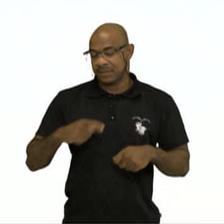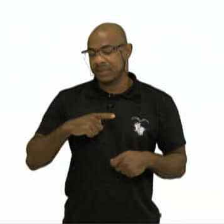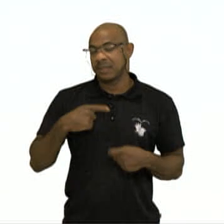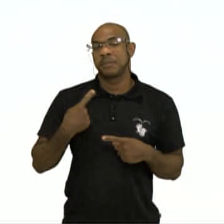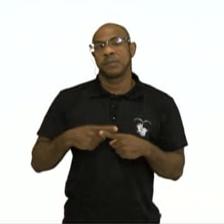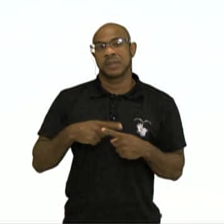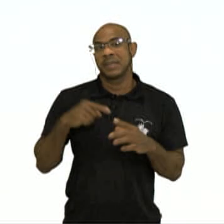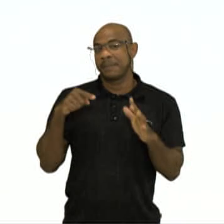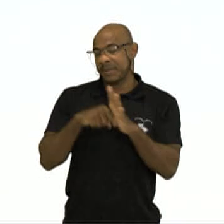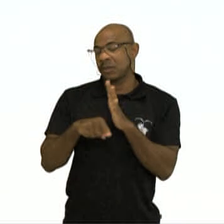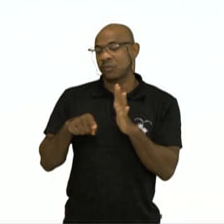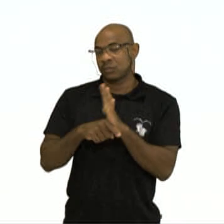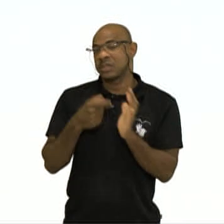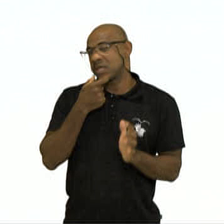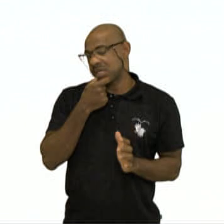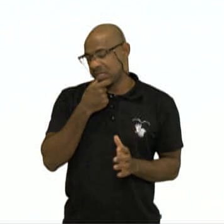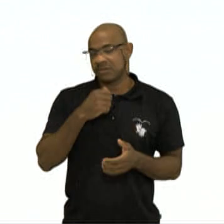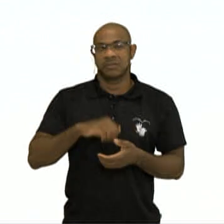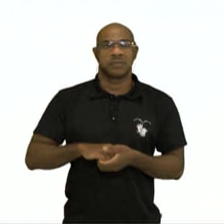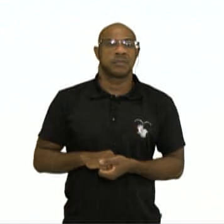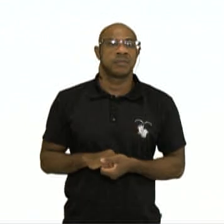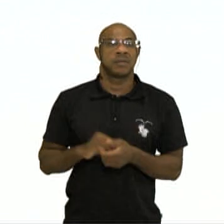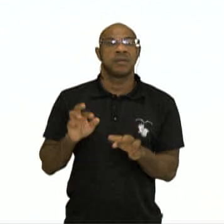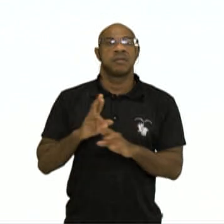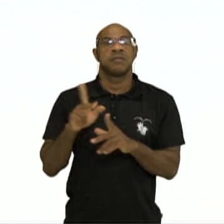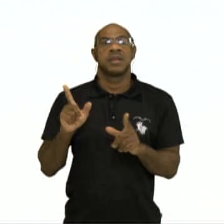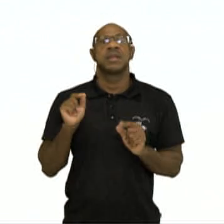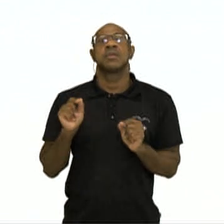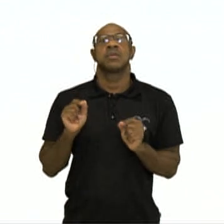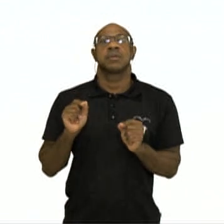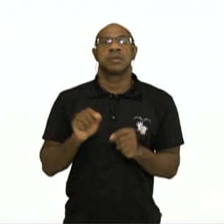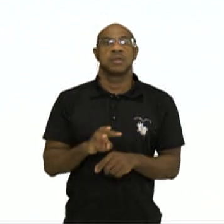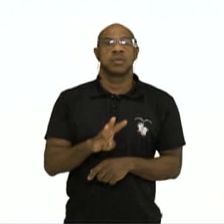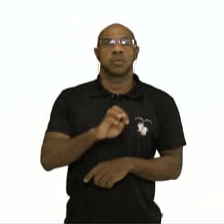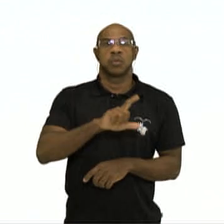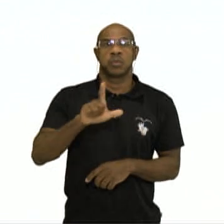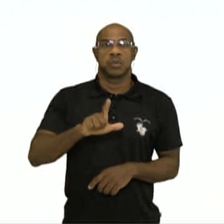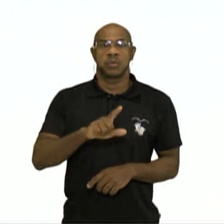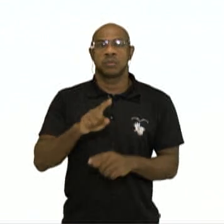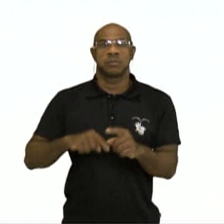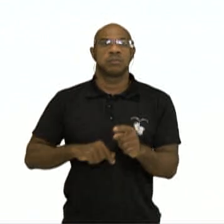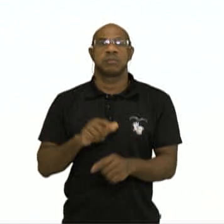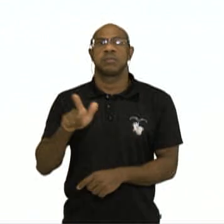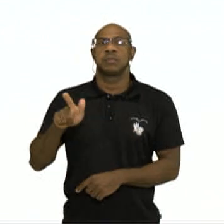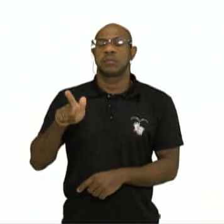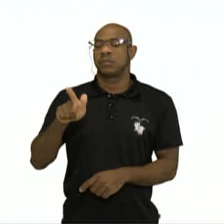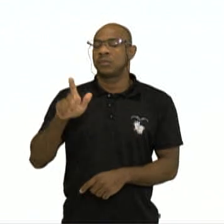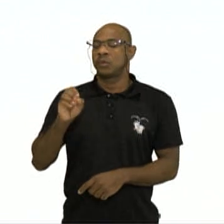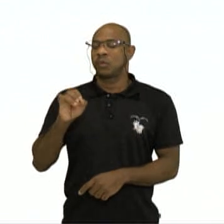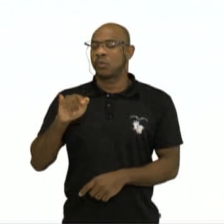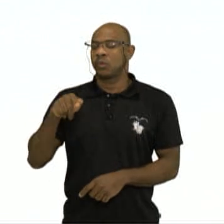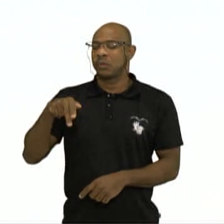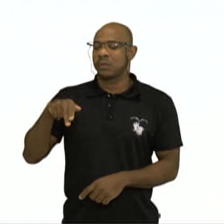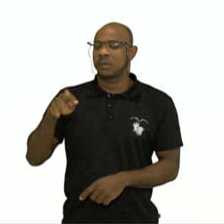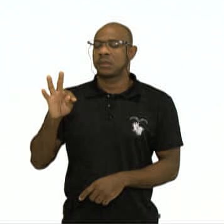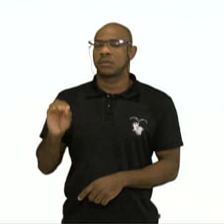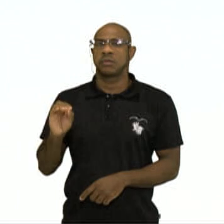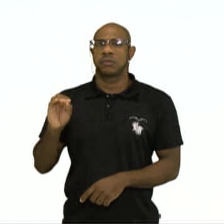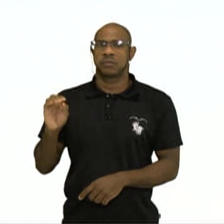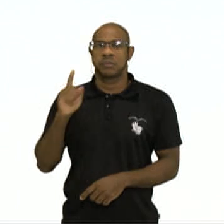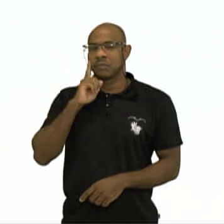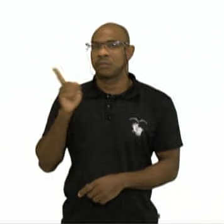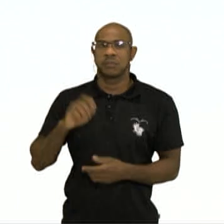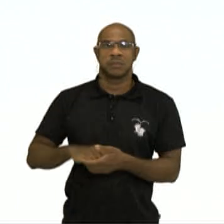Sendo assim, as diferenças entre o will e o going to é que o will ele serve para uma decisão de futuro que ela acabou de